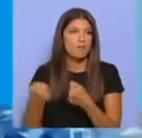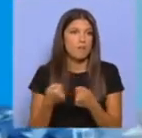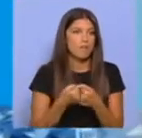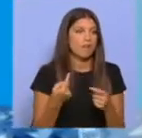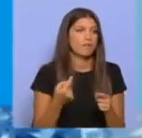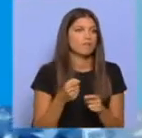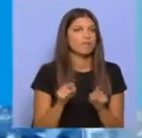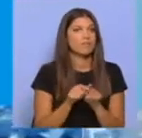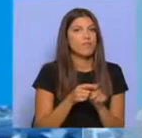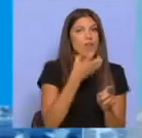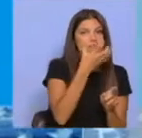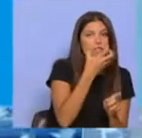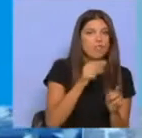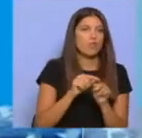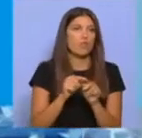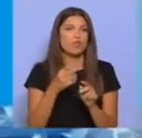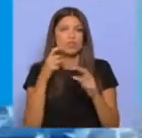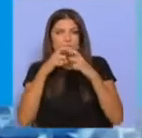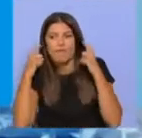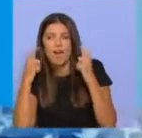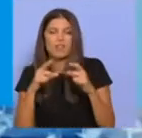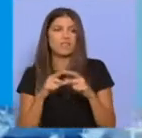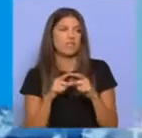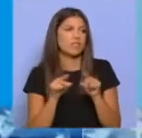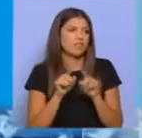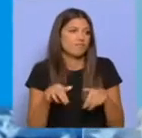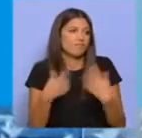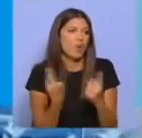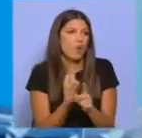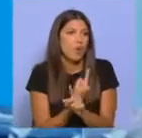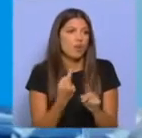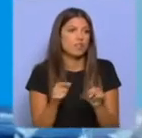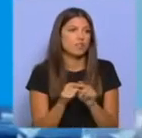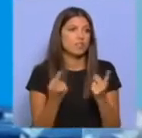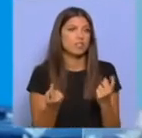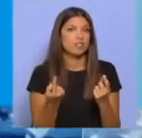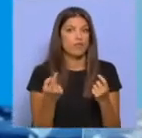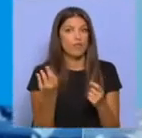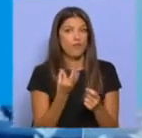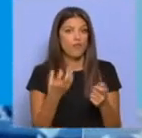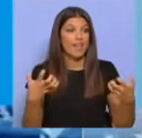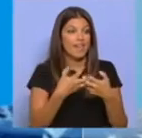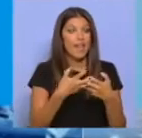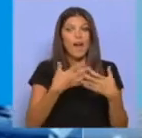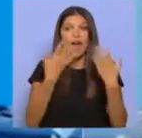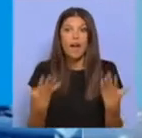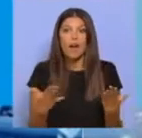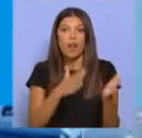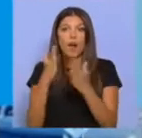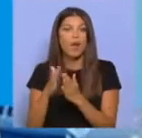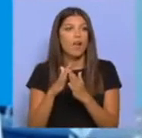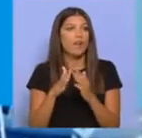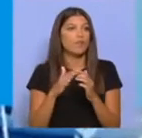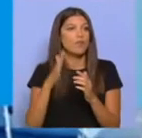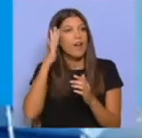dispor, ventiladores, máscaras, enfim. E esta iniciativa surgiu um bocadinho também percebendo o que logo